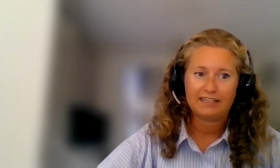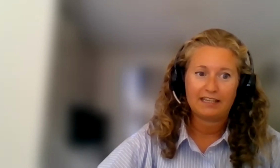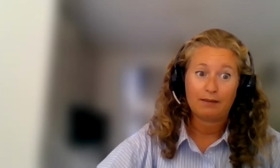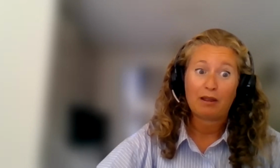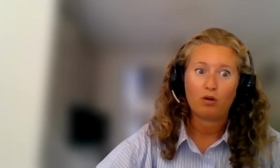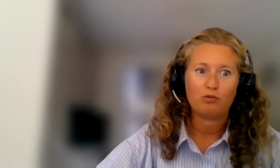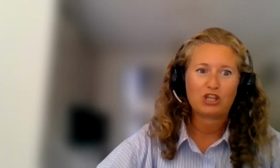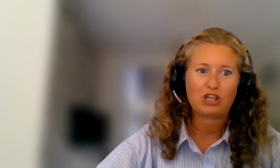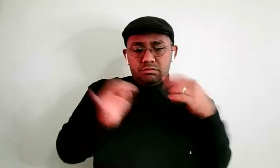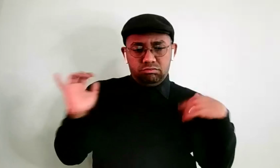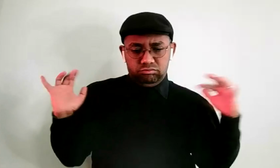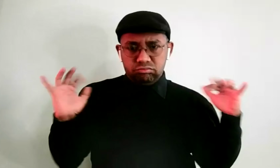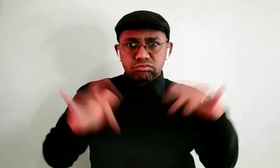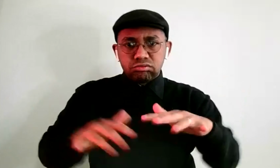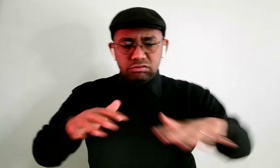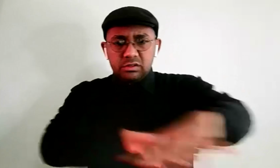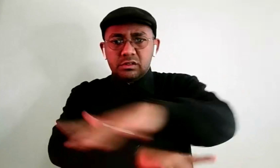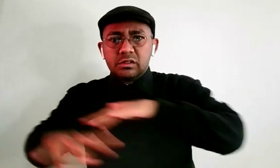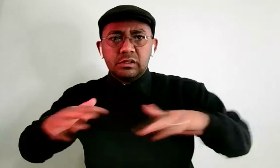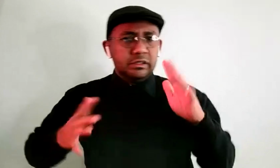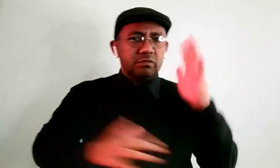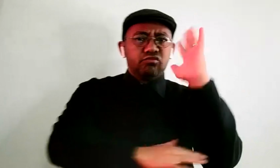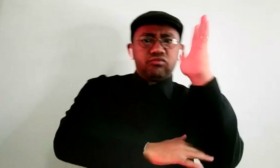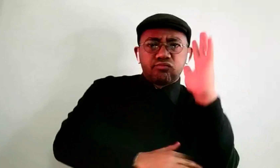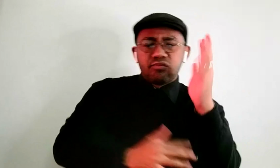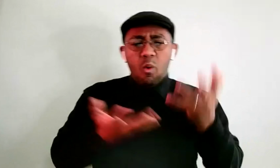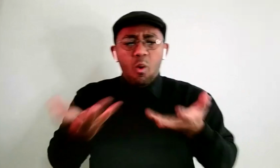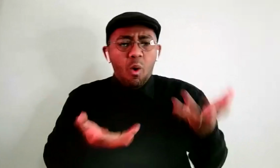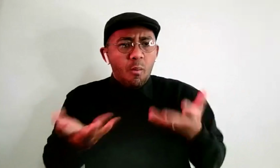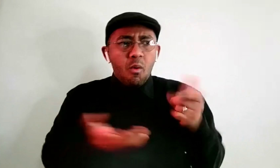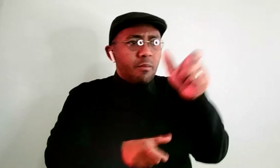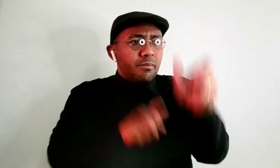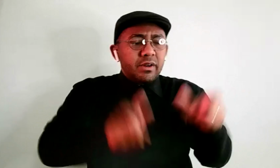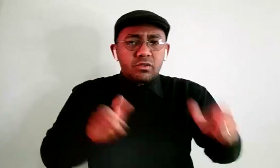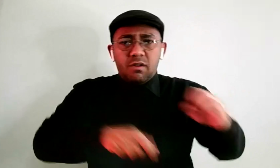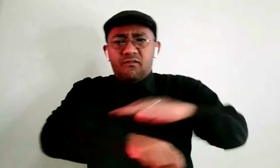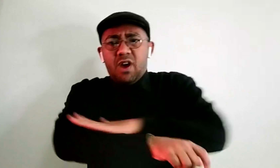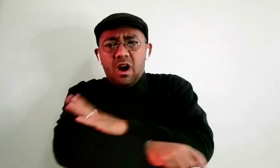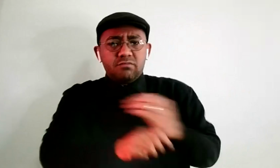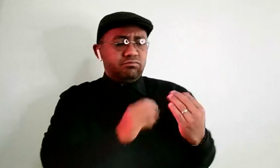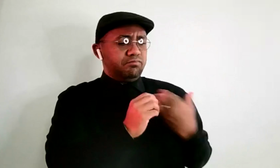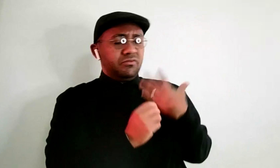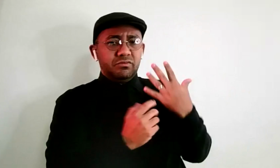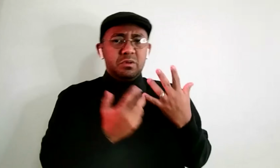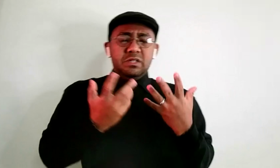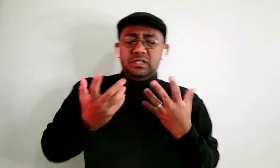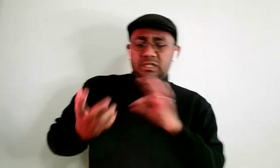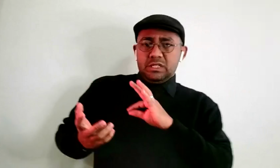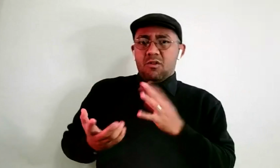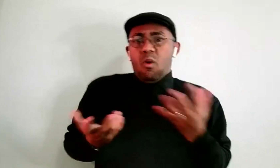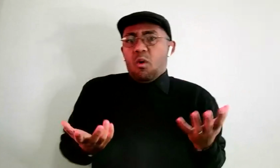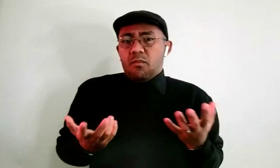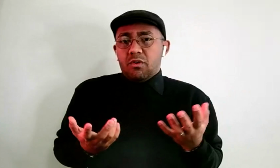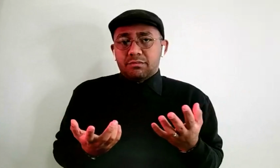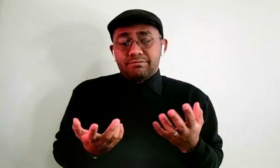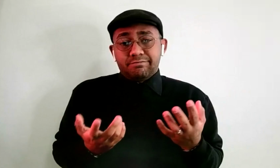transmissão de doenças. E aí incluímos o vírus da varíola do macaco. E isso